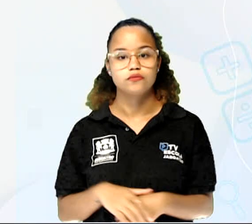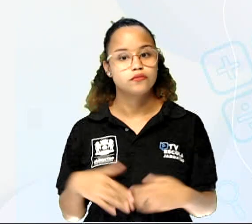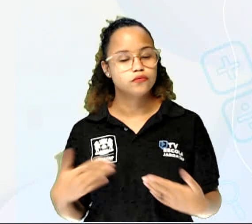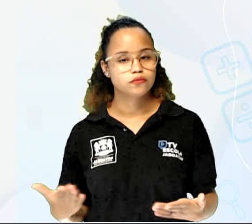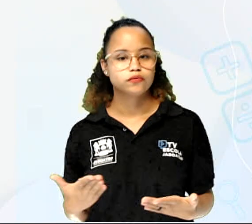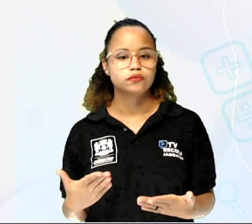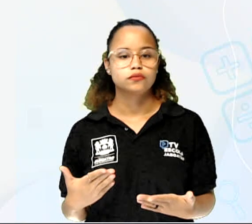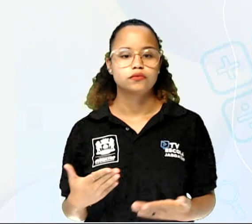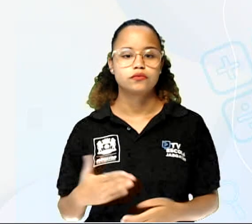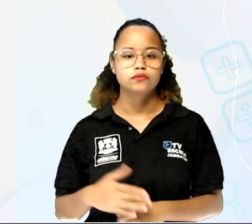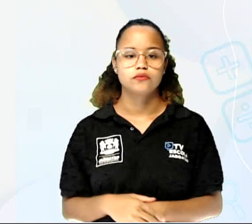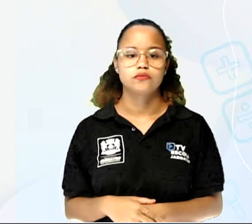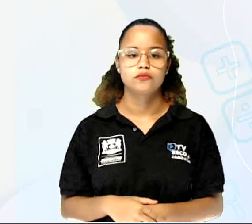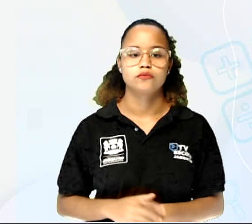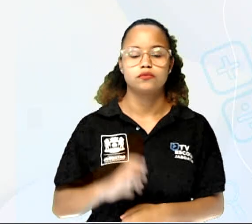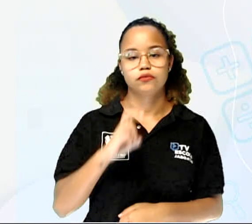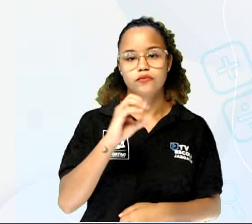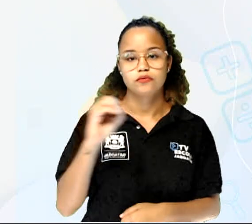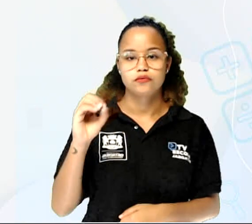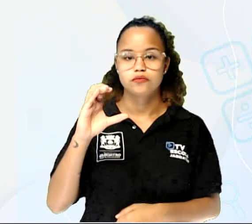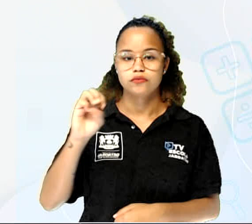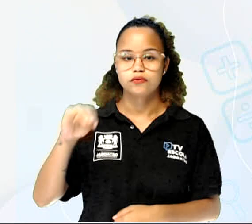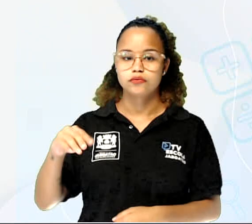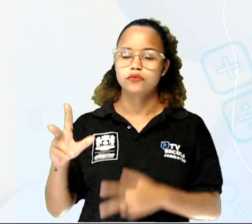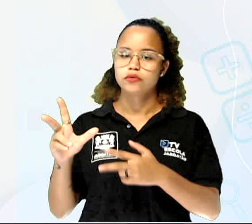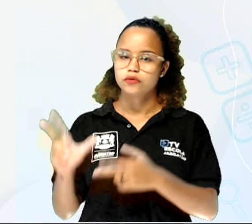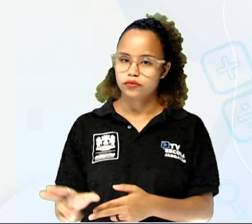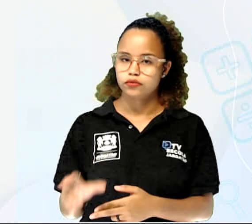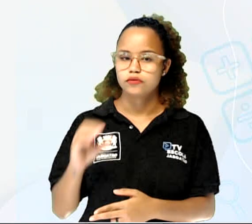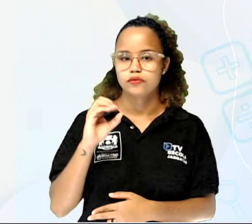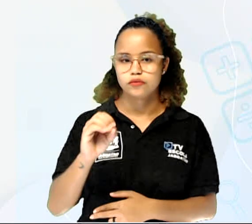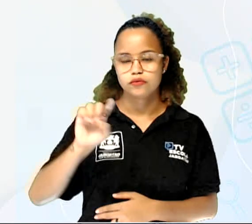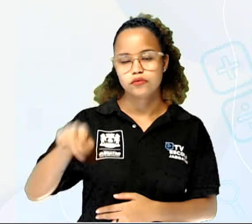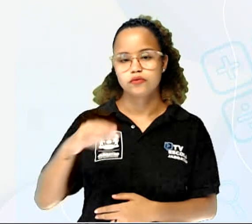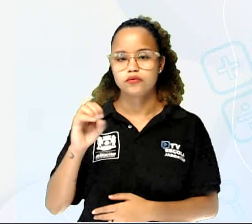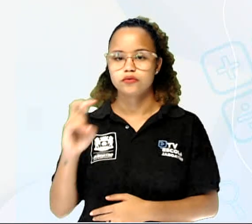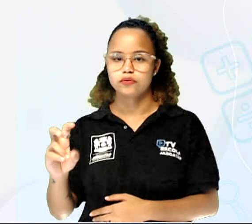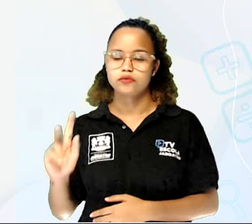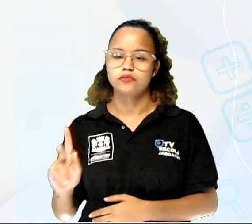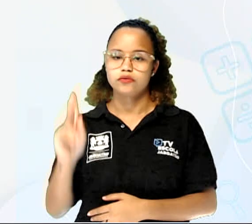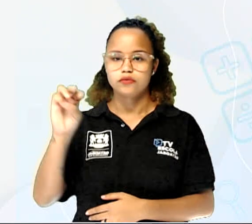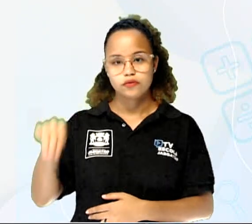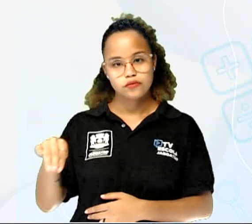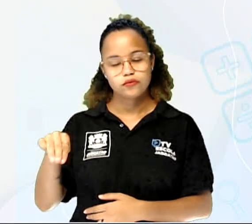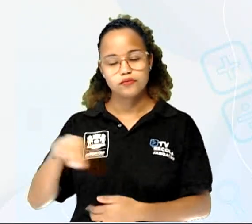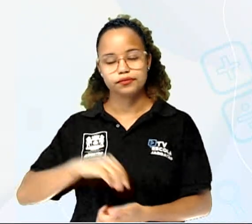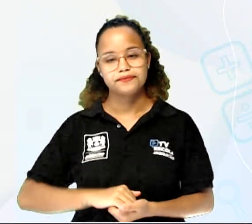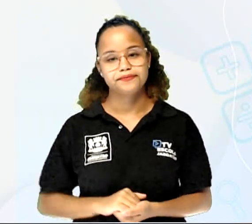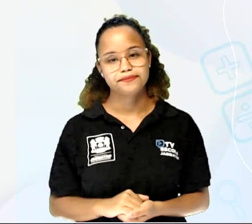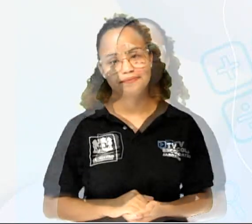Então, 500 centímetros é igual a 0,5 hectômetro.